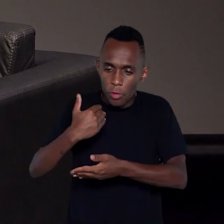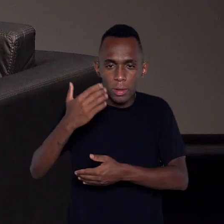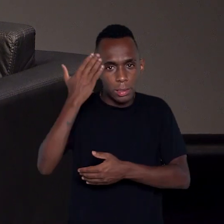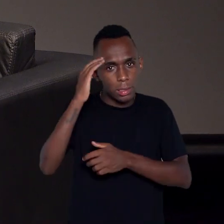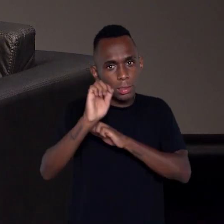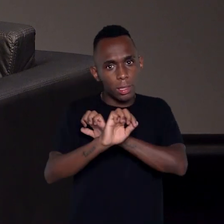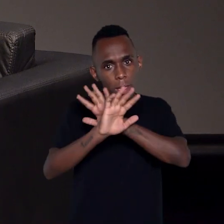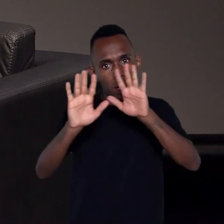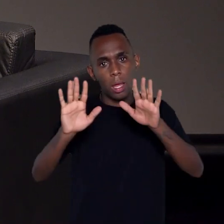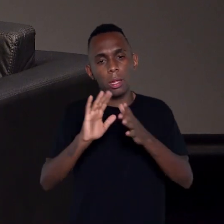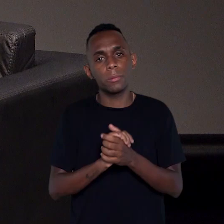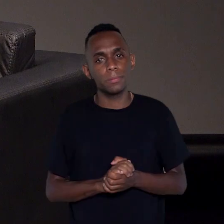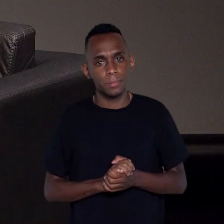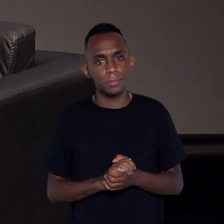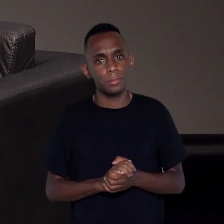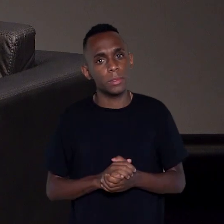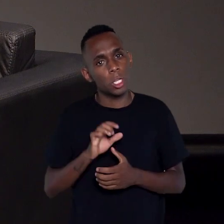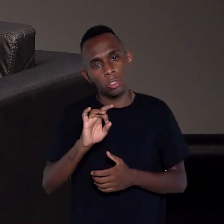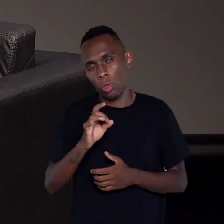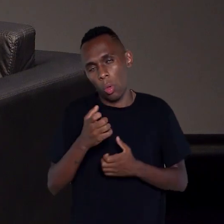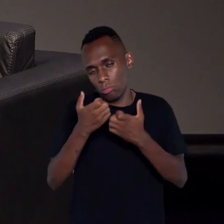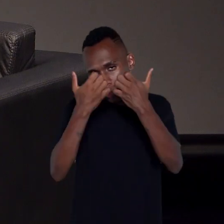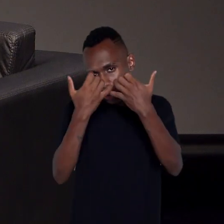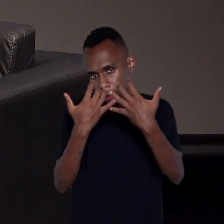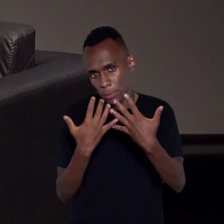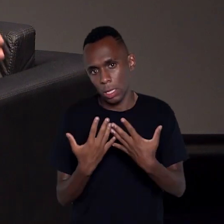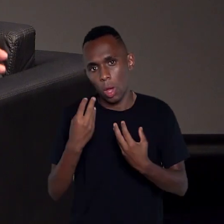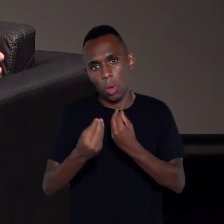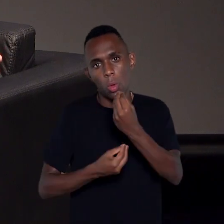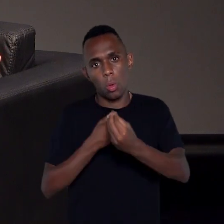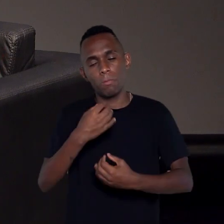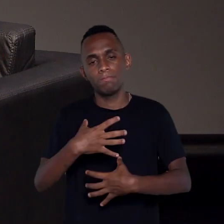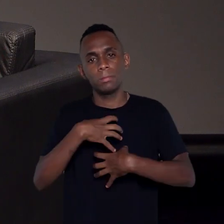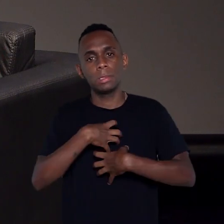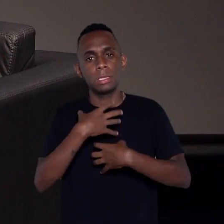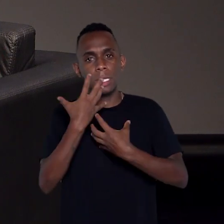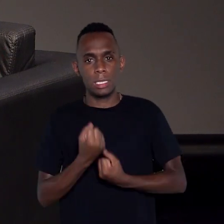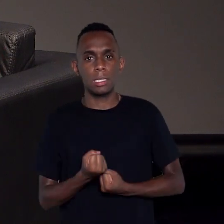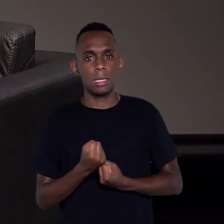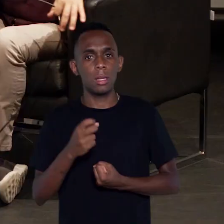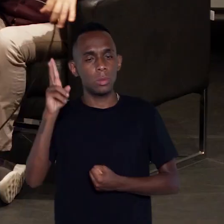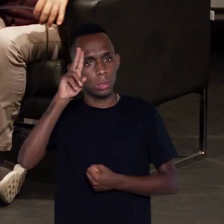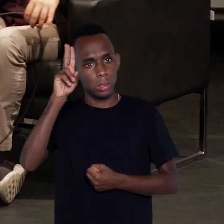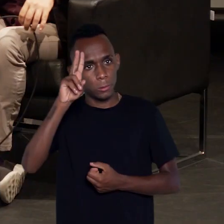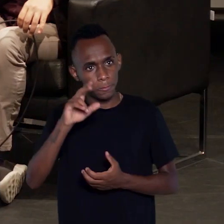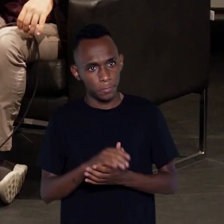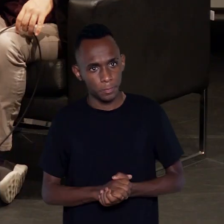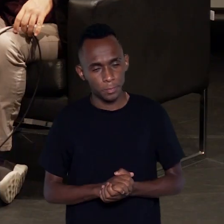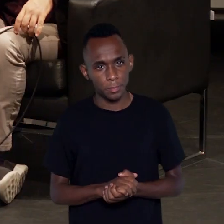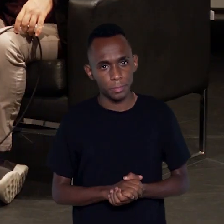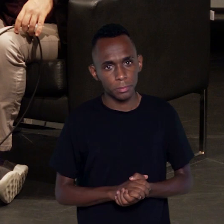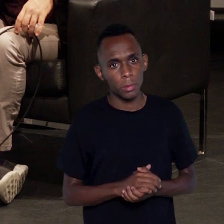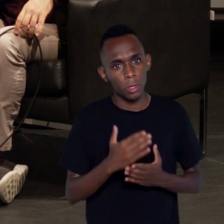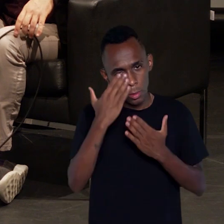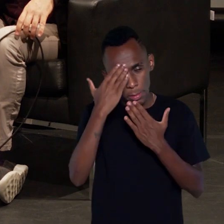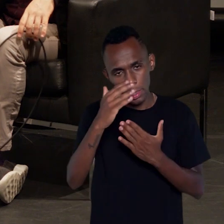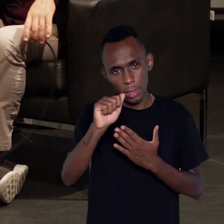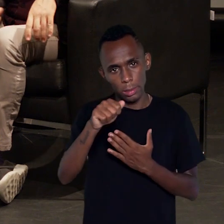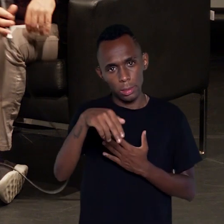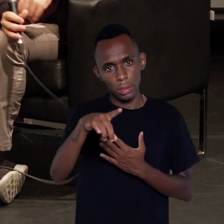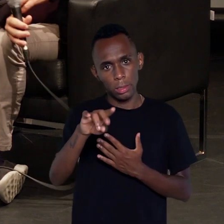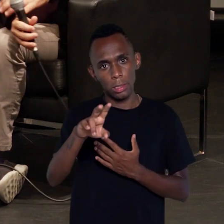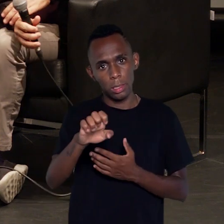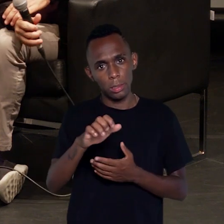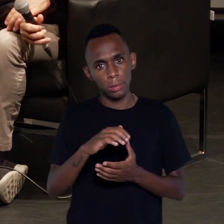eles. É só isso que eu consigo falar, de como eles receberam essa história. Muito bem. Obrigado,